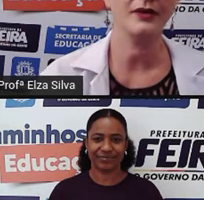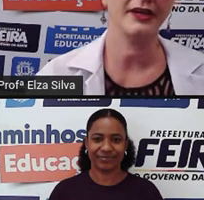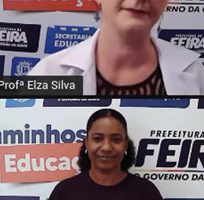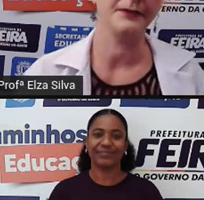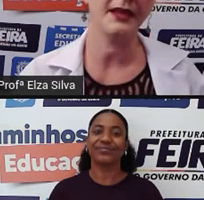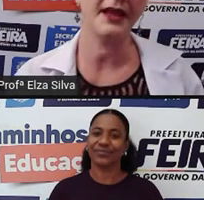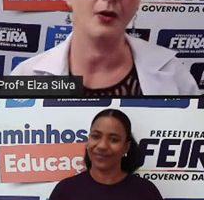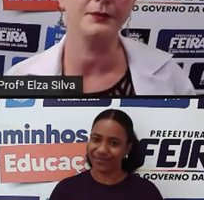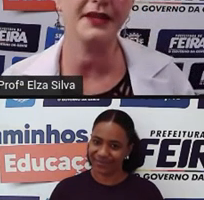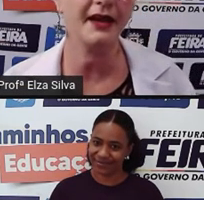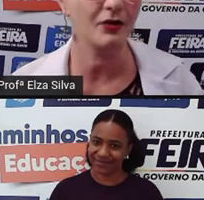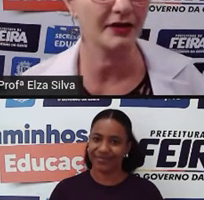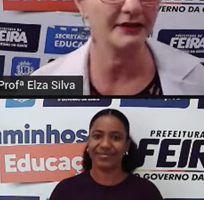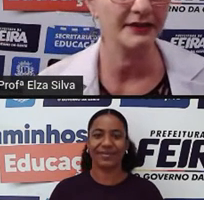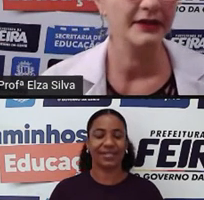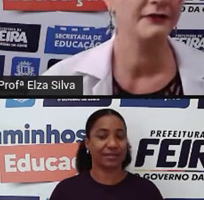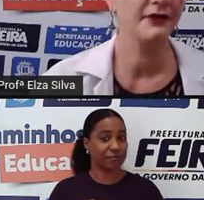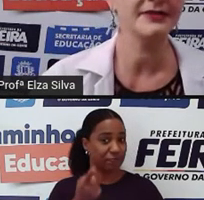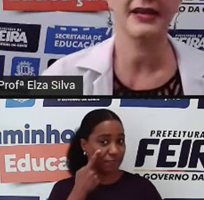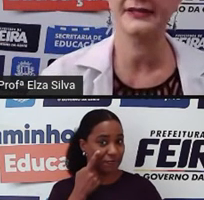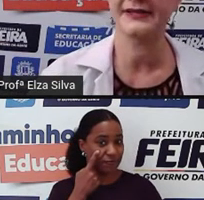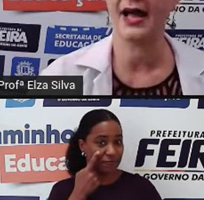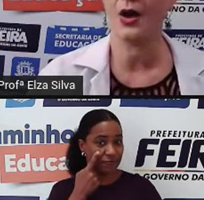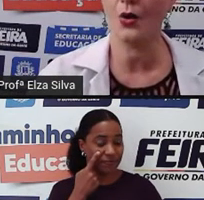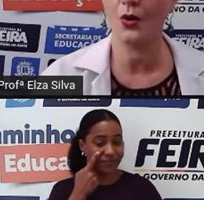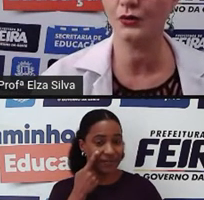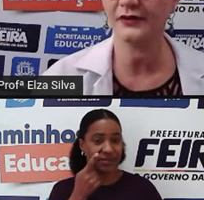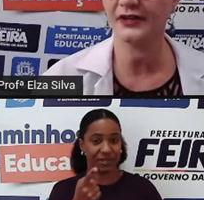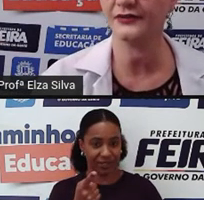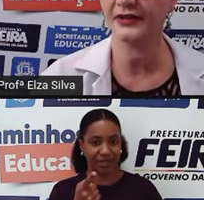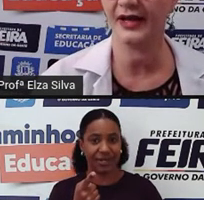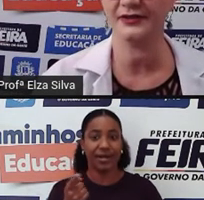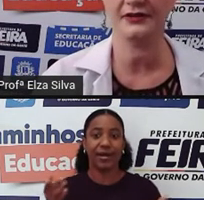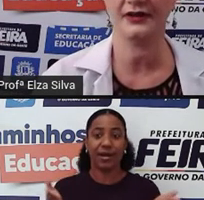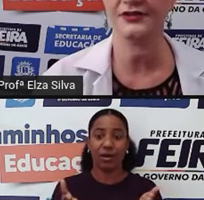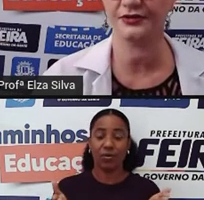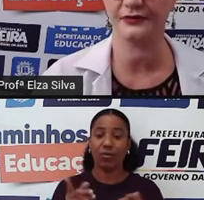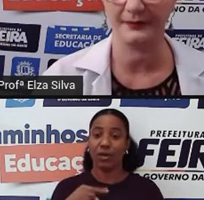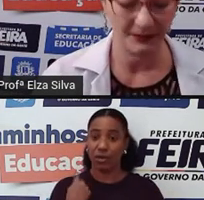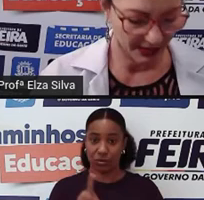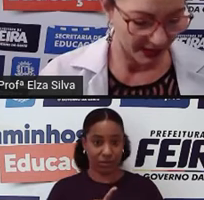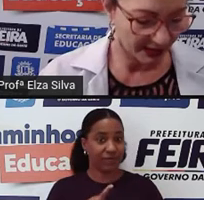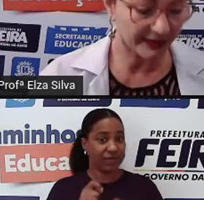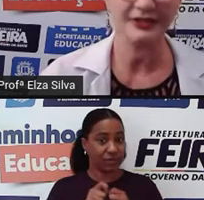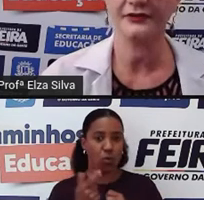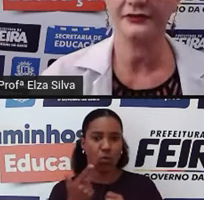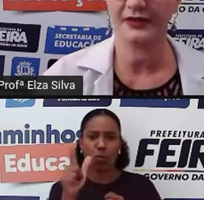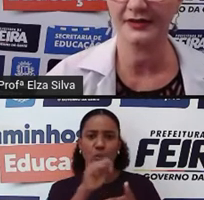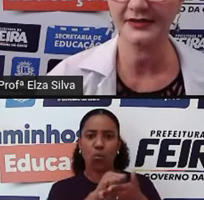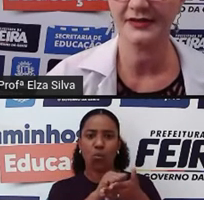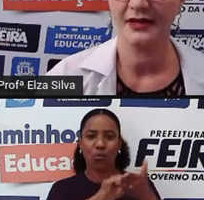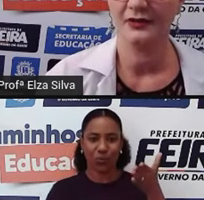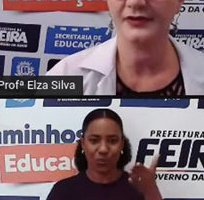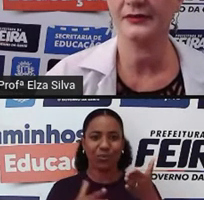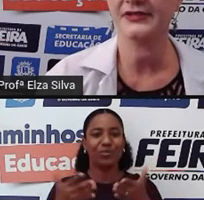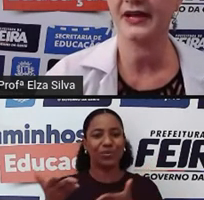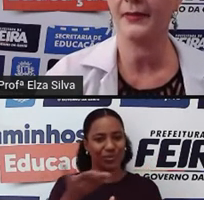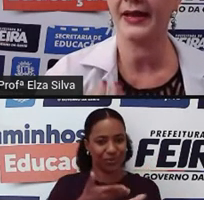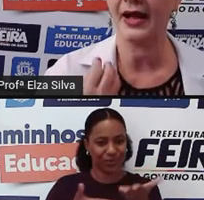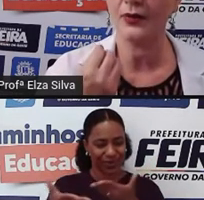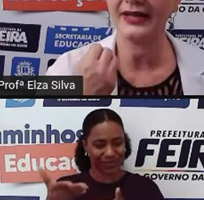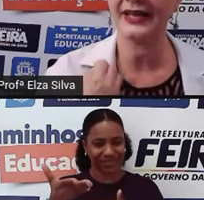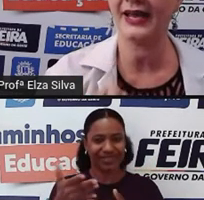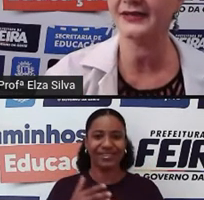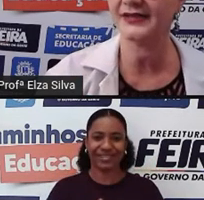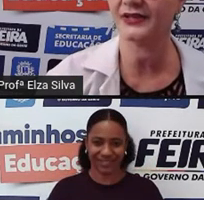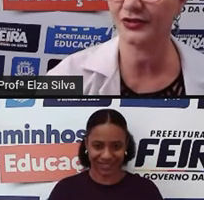e oque é não e agora vamos realizar outra atividade interativa e desta vez nós